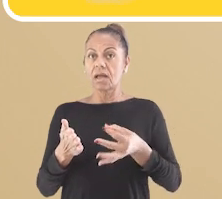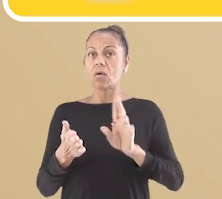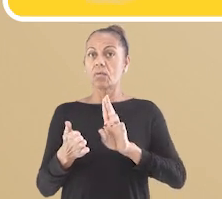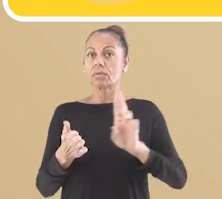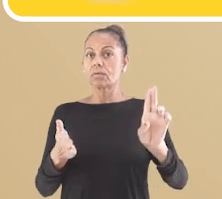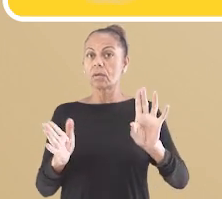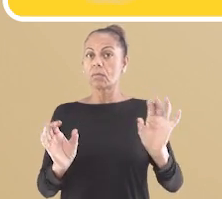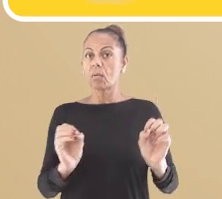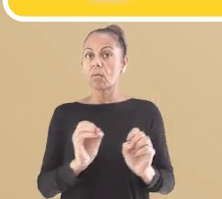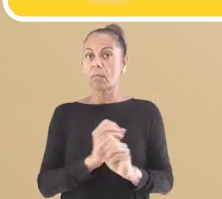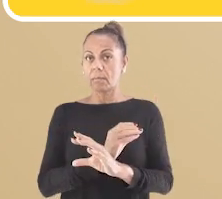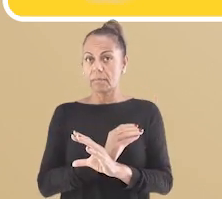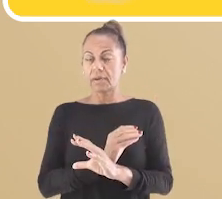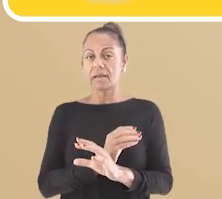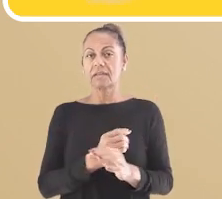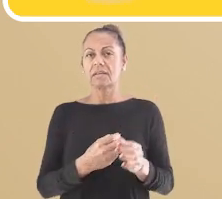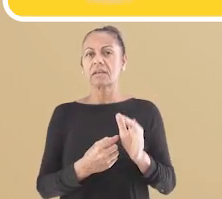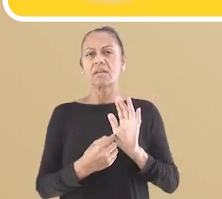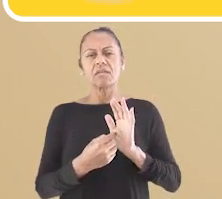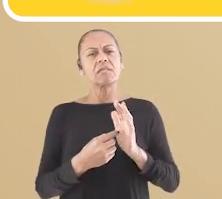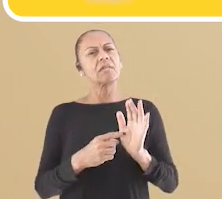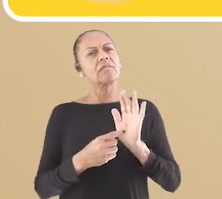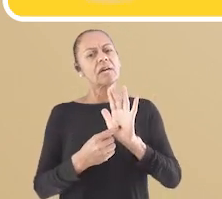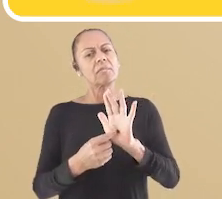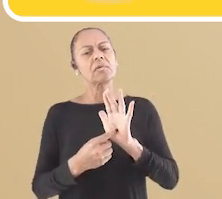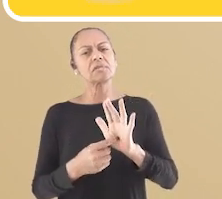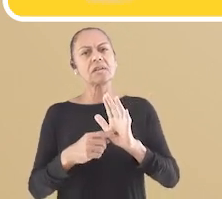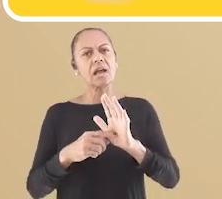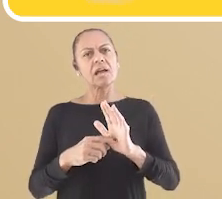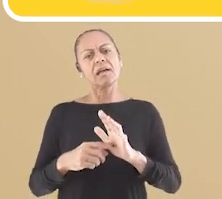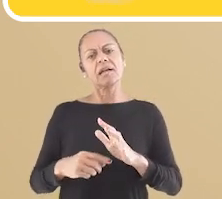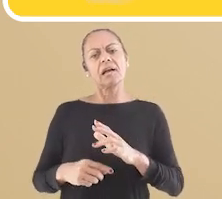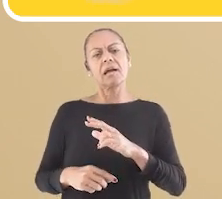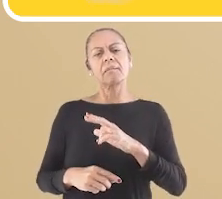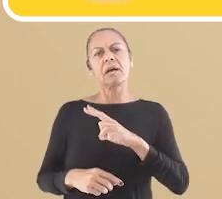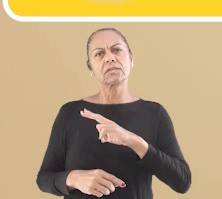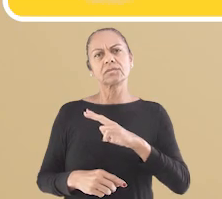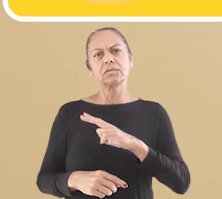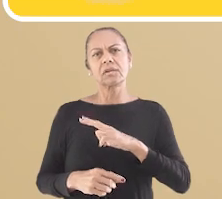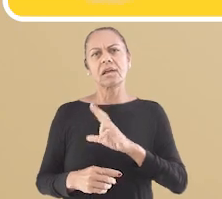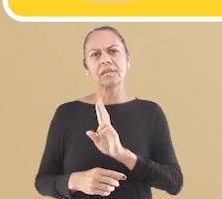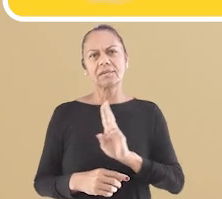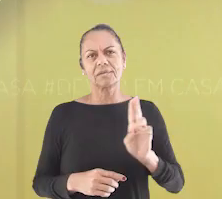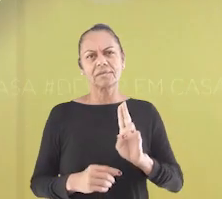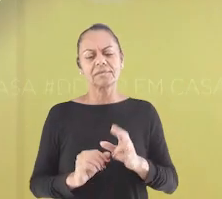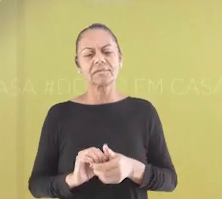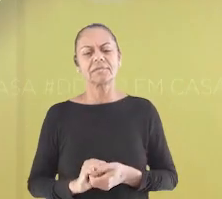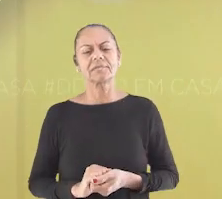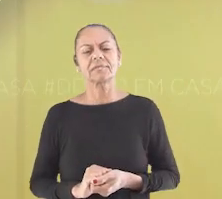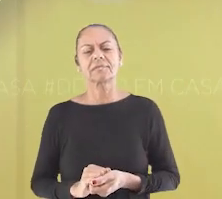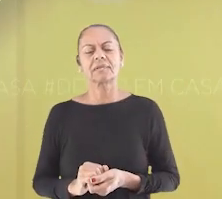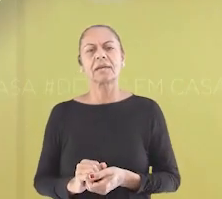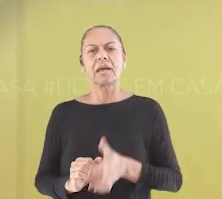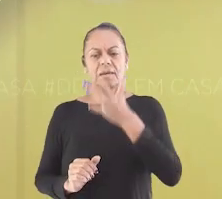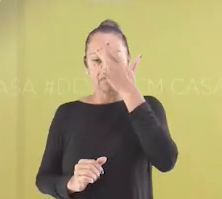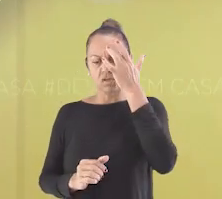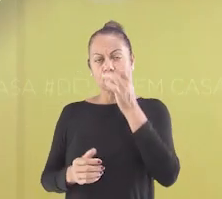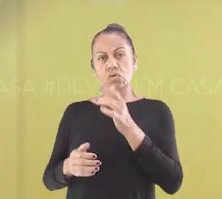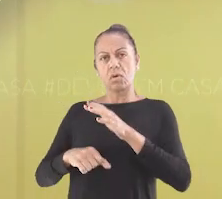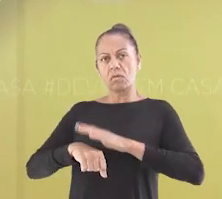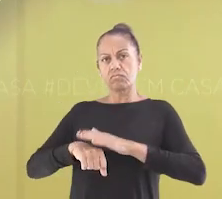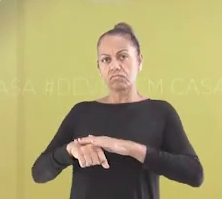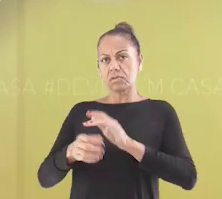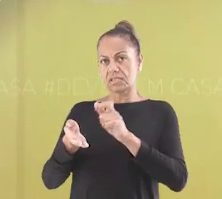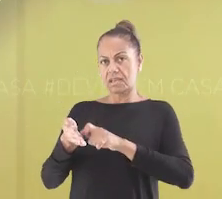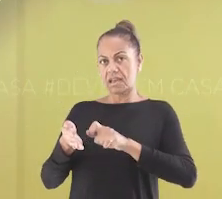a carta, deve-se assinar a carta com o nome completo, como uma forma de identificação mais pessoal. Olhem só, aqui